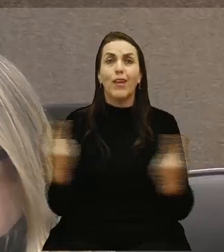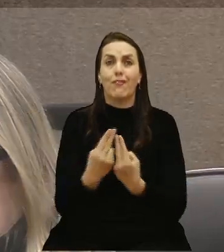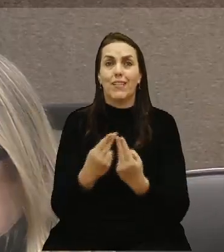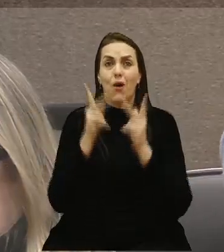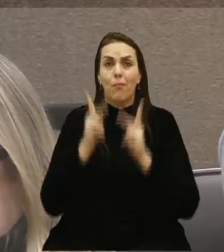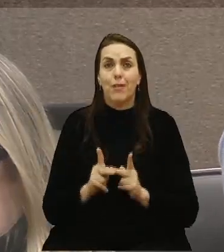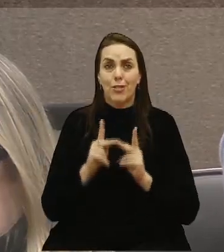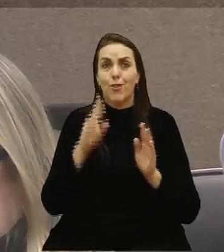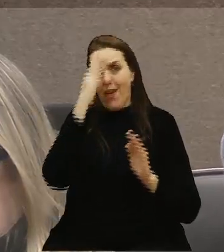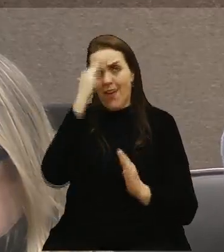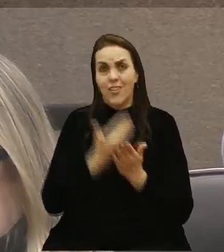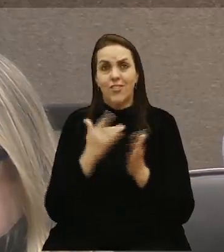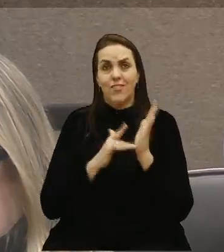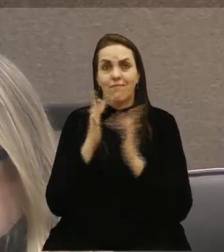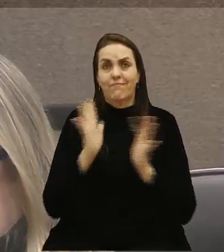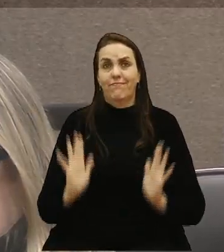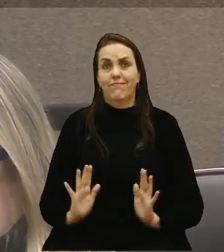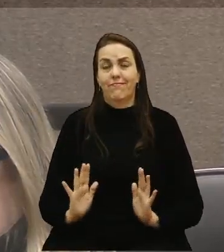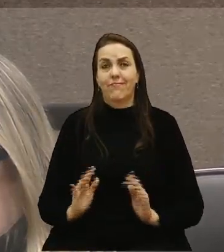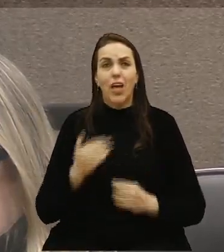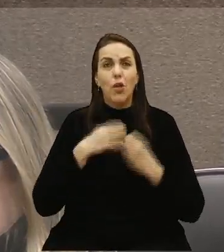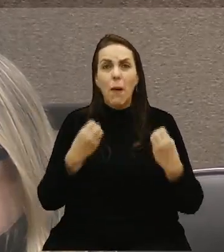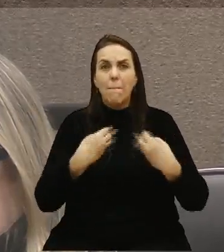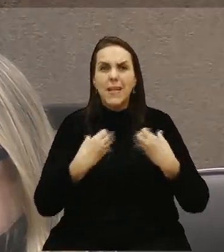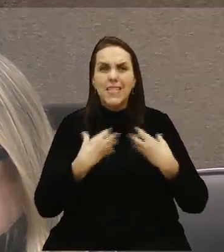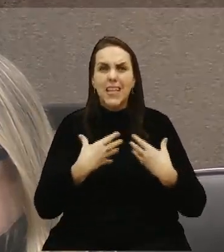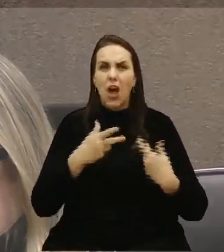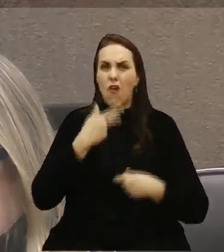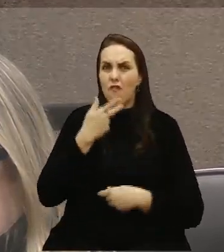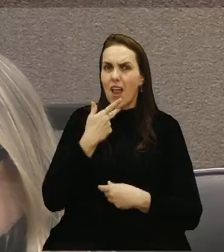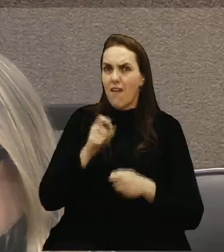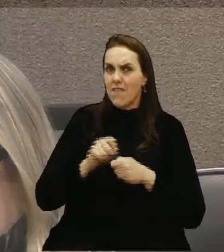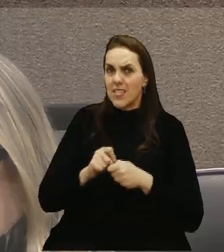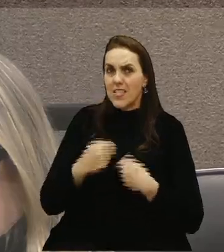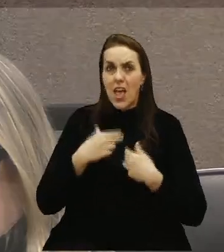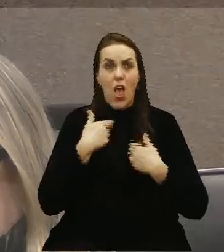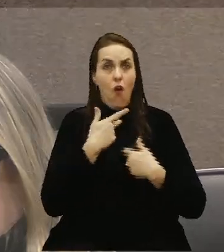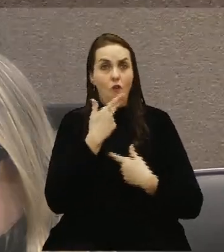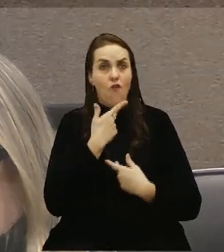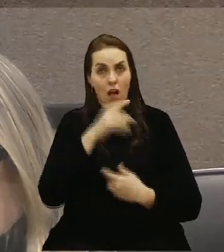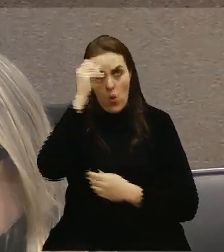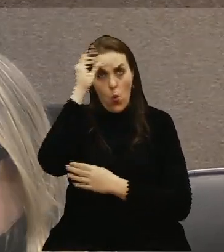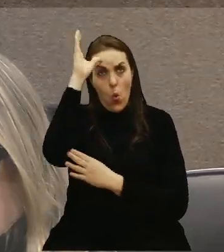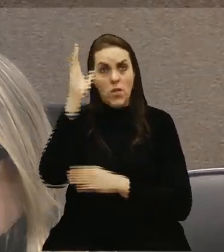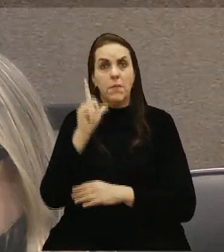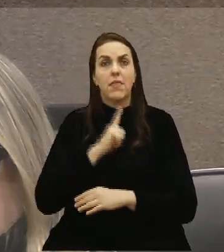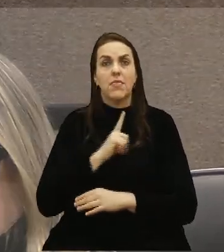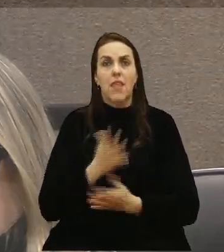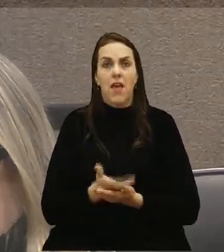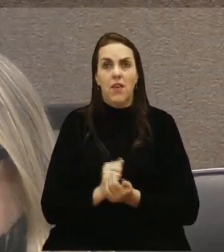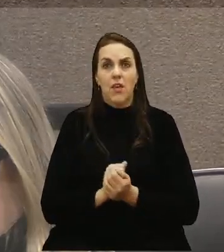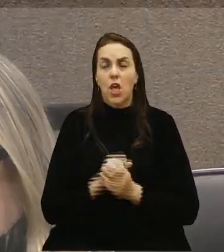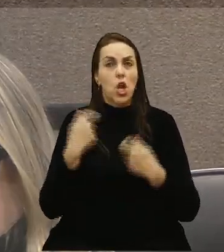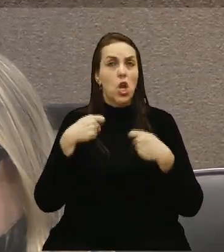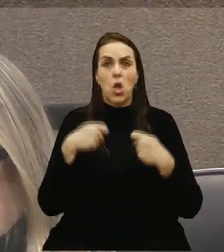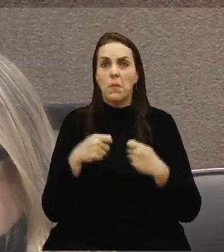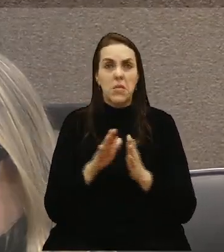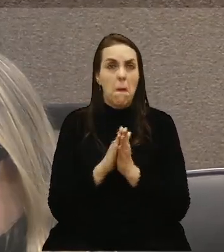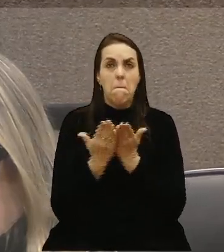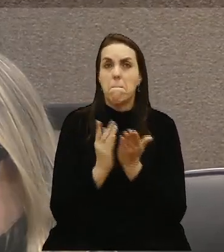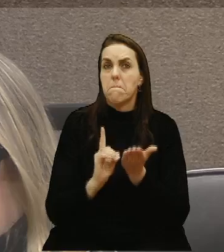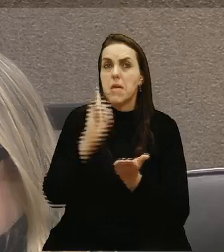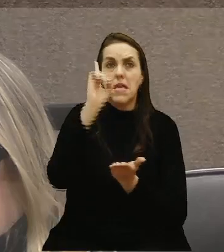querer me ensinar o que eu devo ou não devo fazer e o que eu devo falar. Porque o que eu falo com conhecimento. E eu não preciso me apegar à